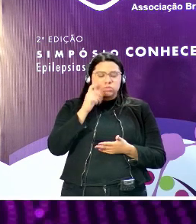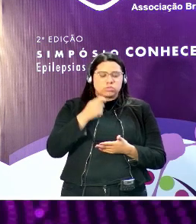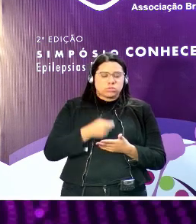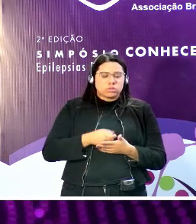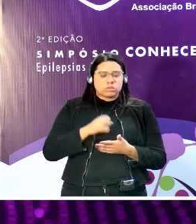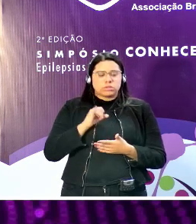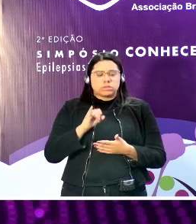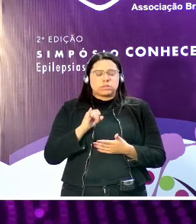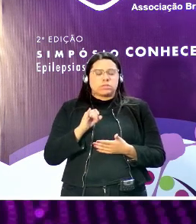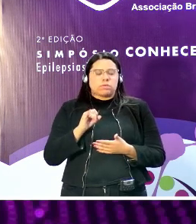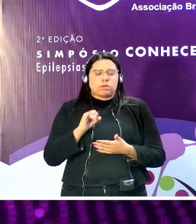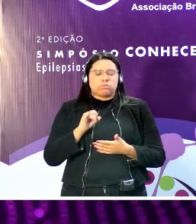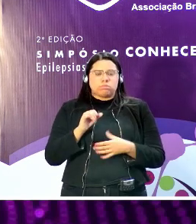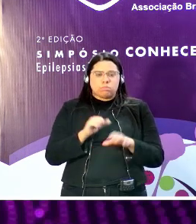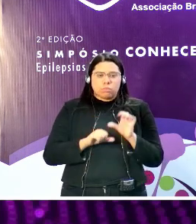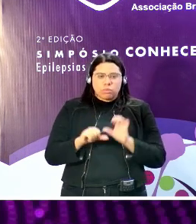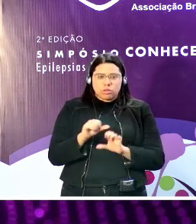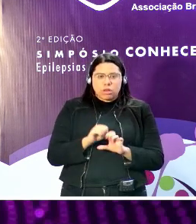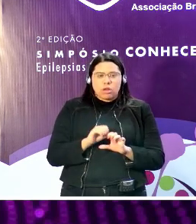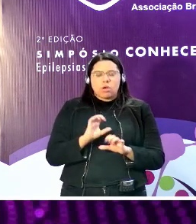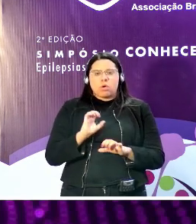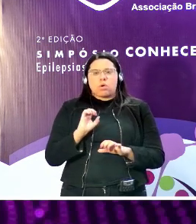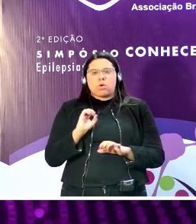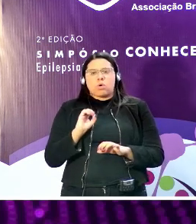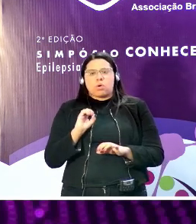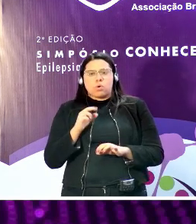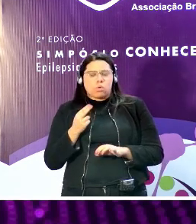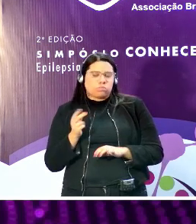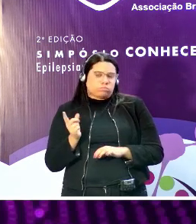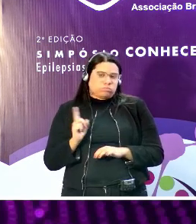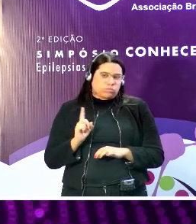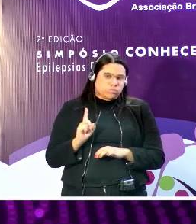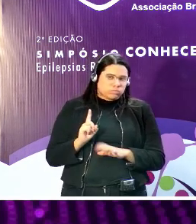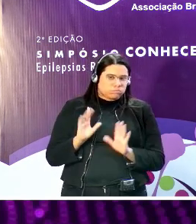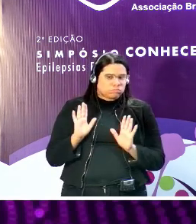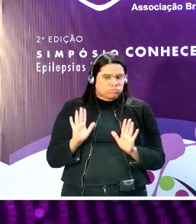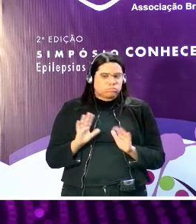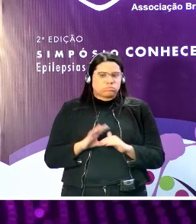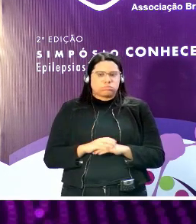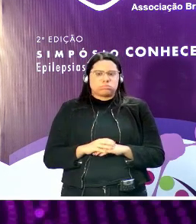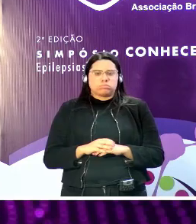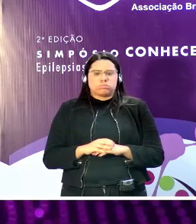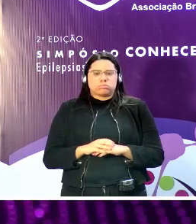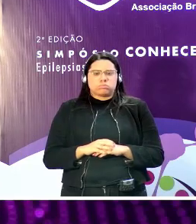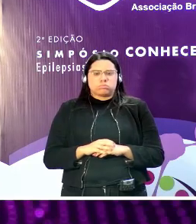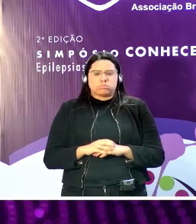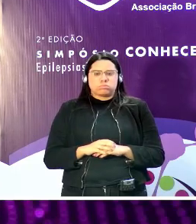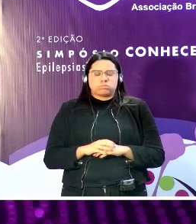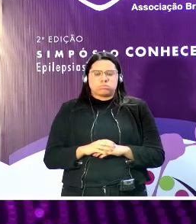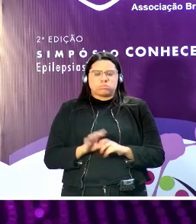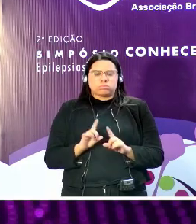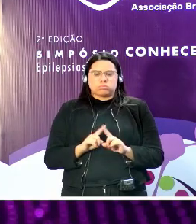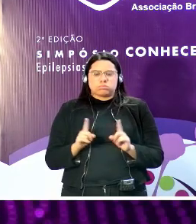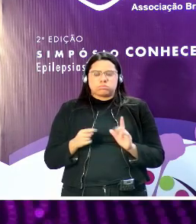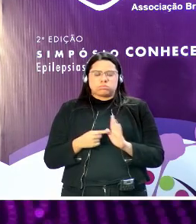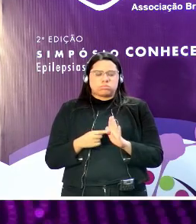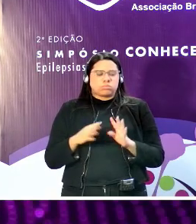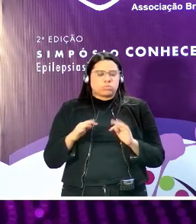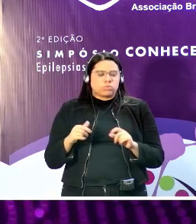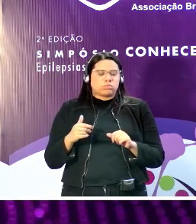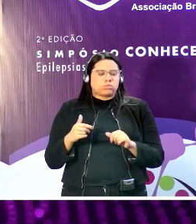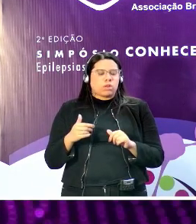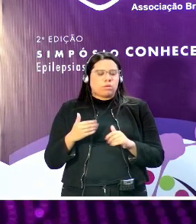realmente disparar essas ações ou não. Então, ele decodifica tudo que está entrando ali